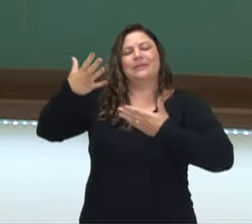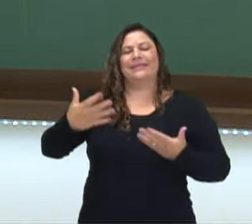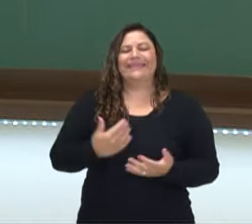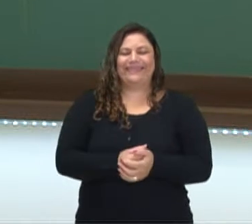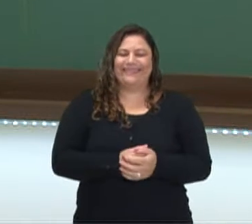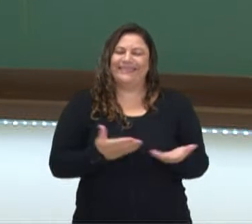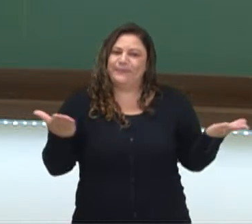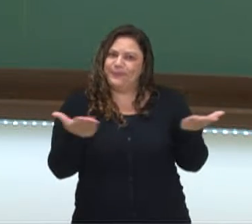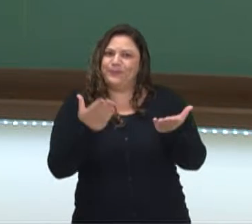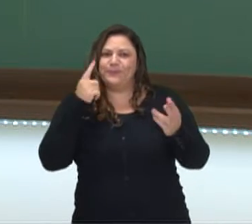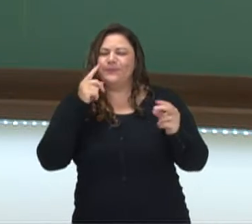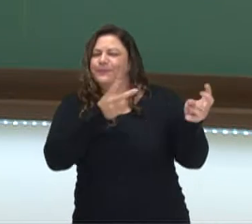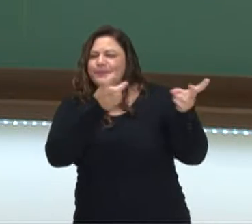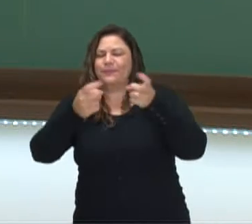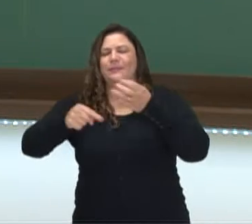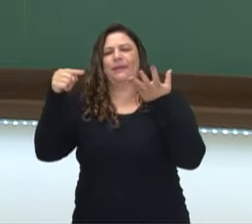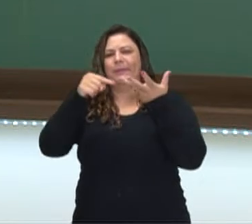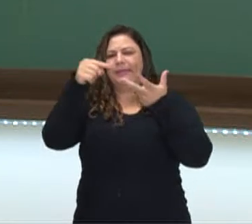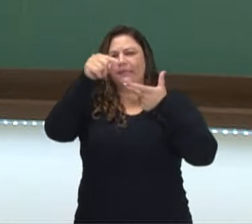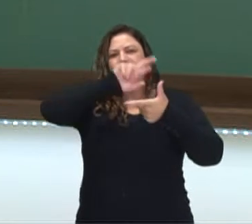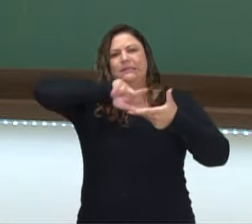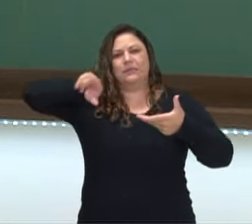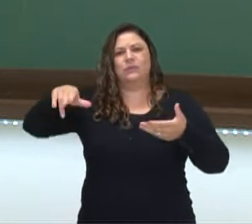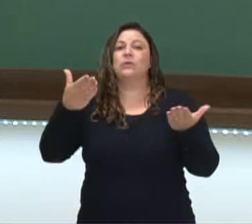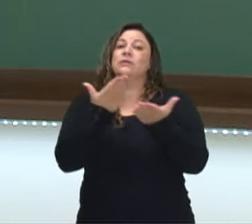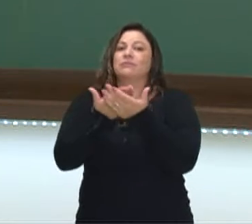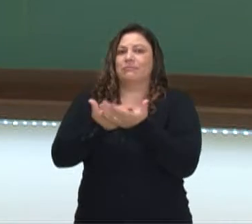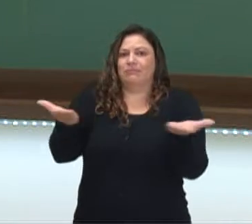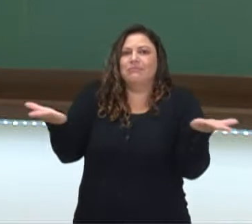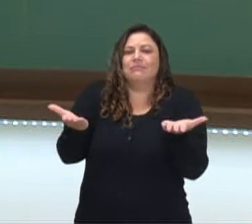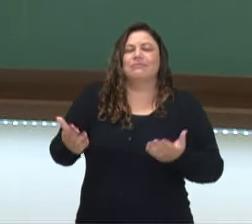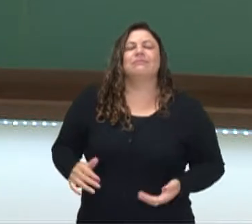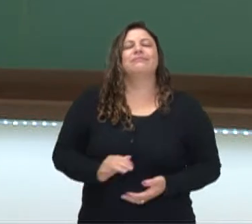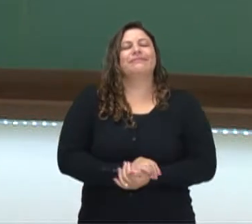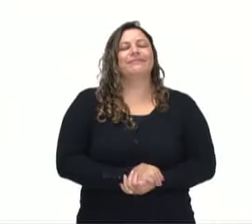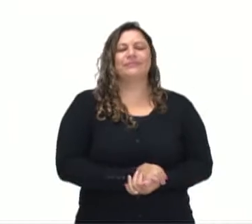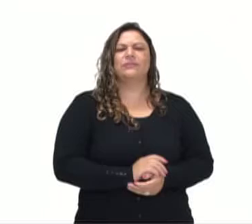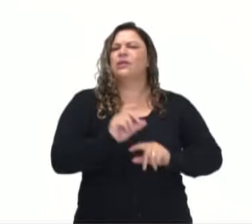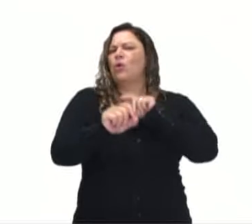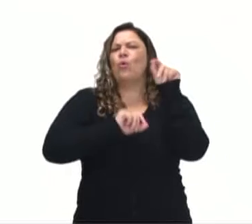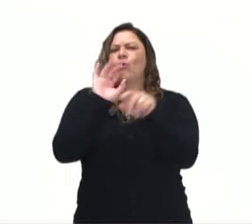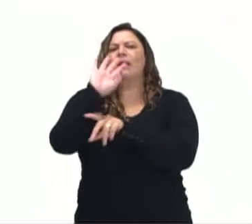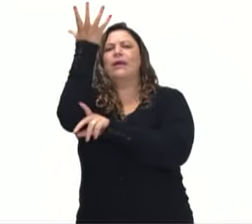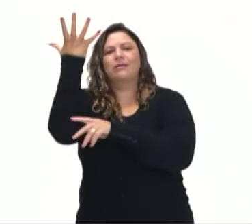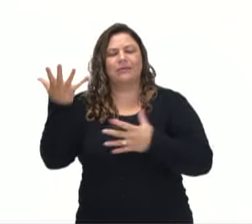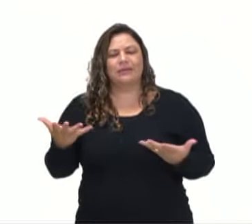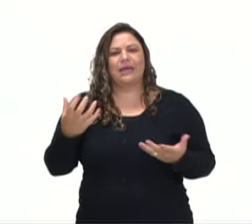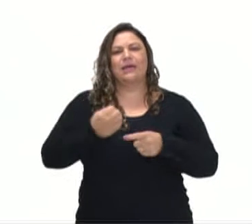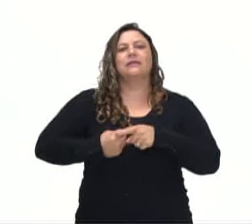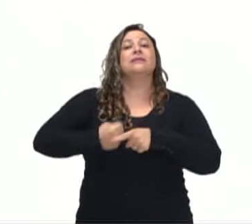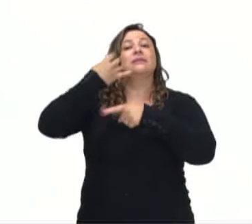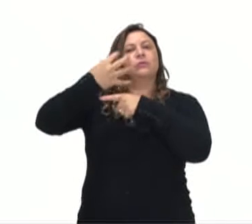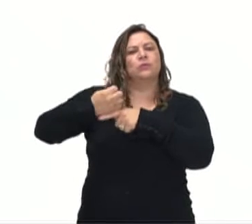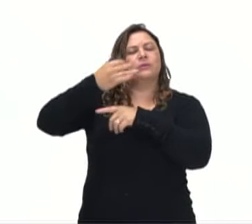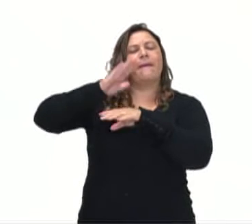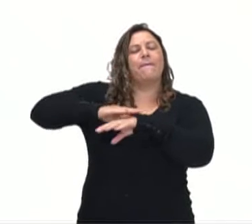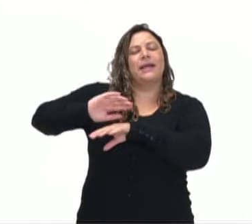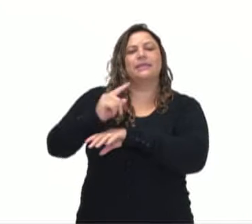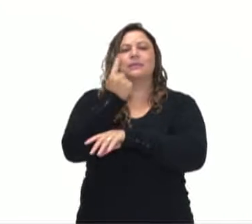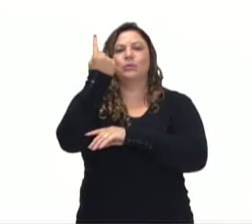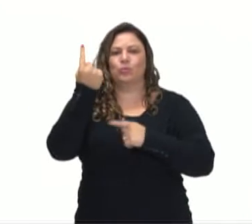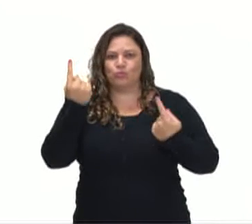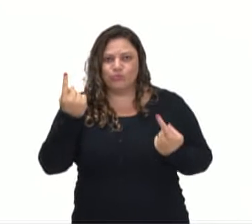Então, vamos aí bastante coisa para fazer hoje. Olha só. O que acontece quando a potência tiver mais que um expoente?